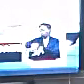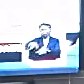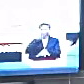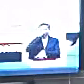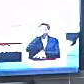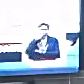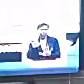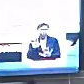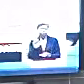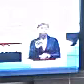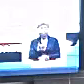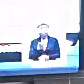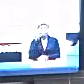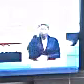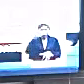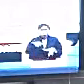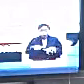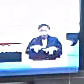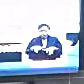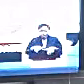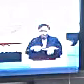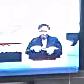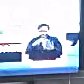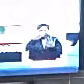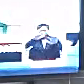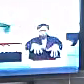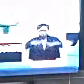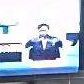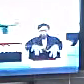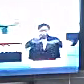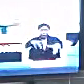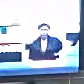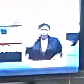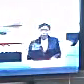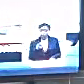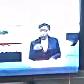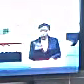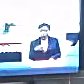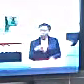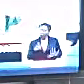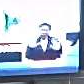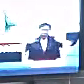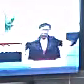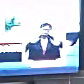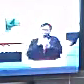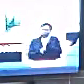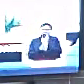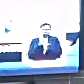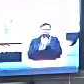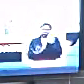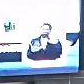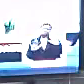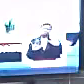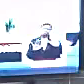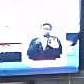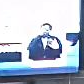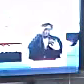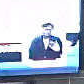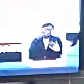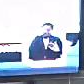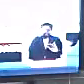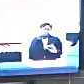datilógrafo Errou não cabe a mim saber se o datilógrafo errou quem tem que saber que o datilo ferrou